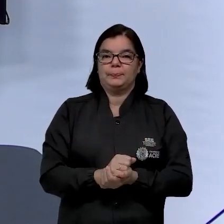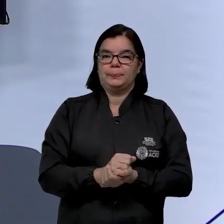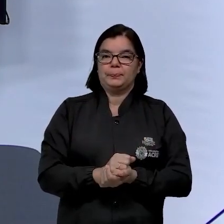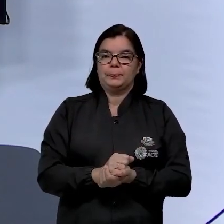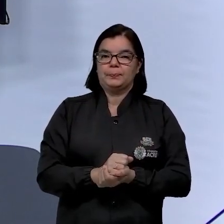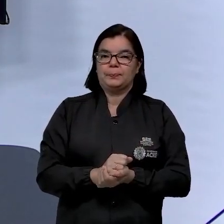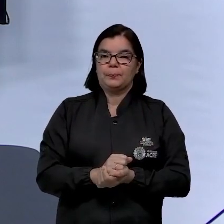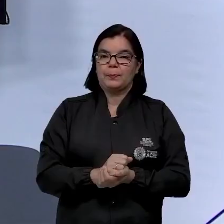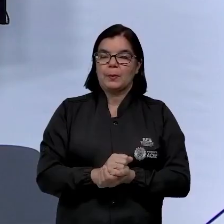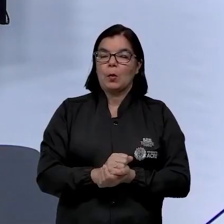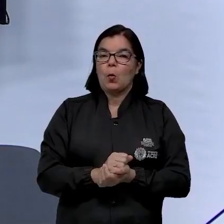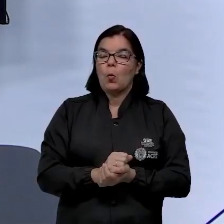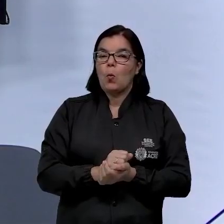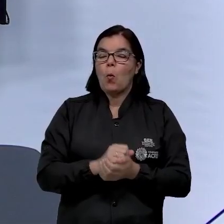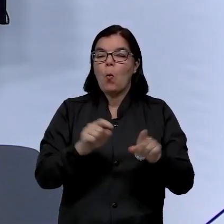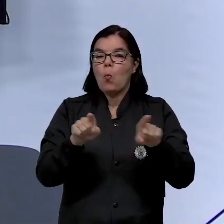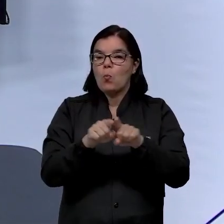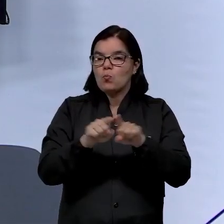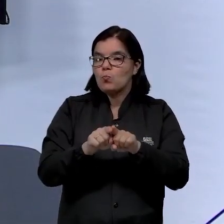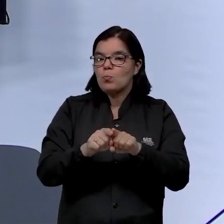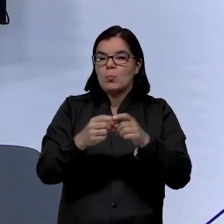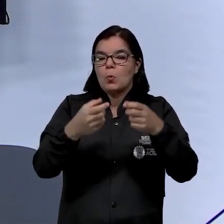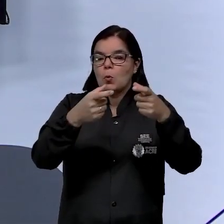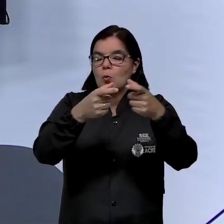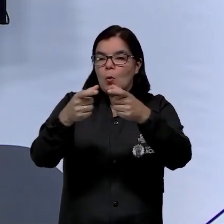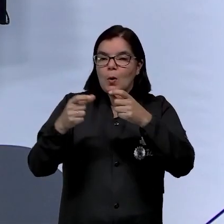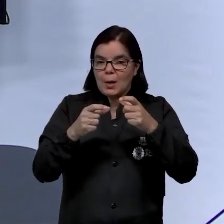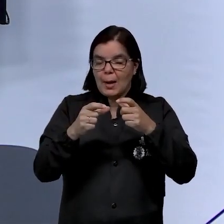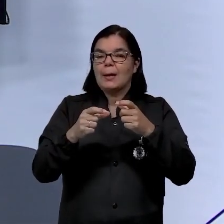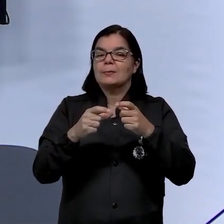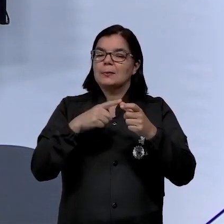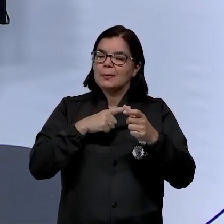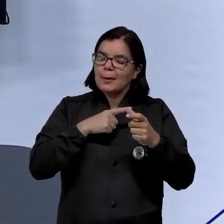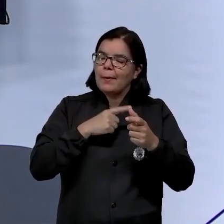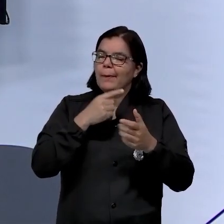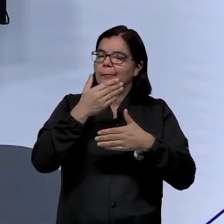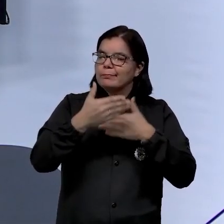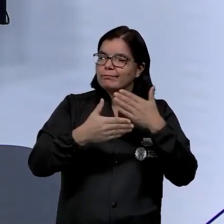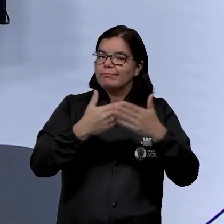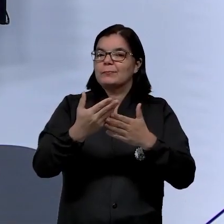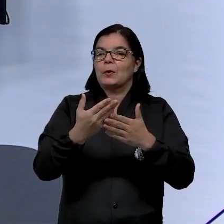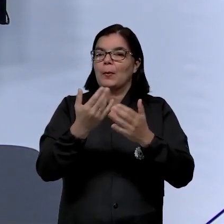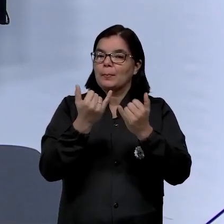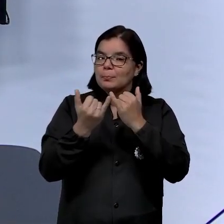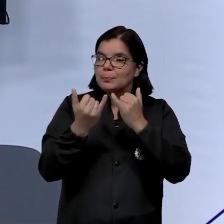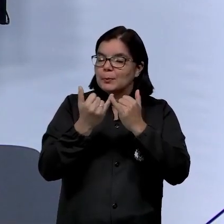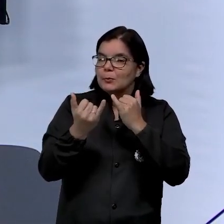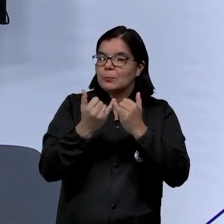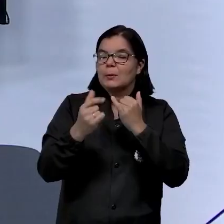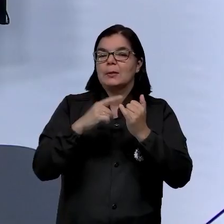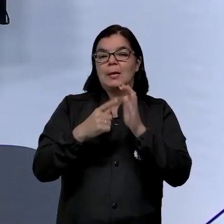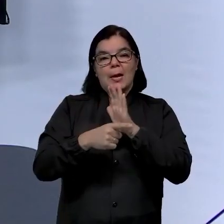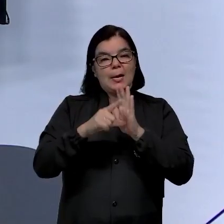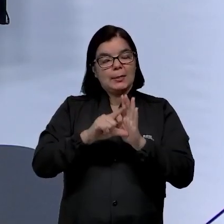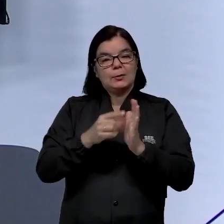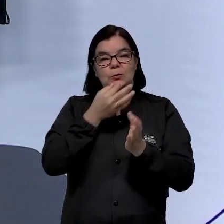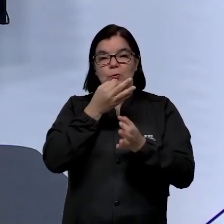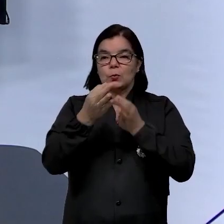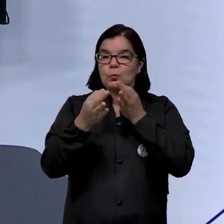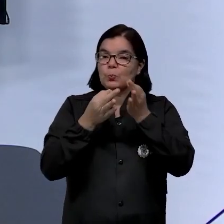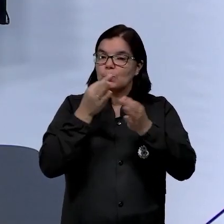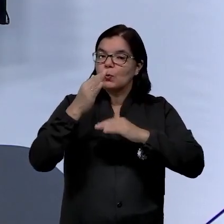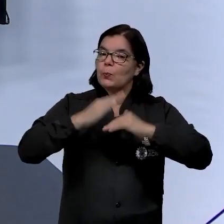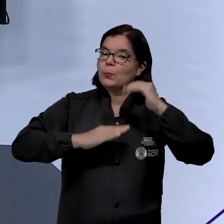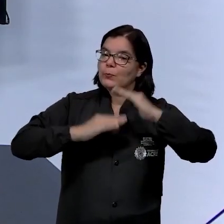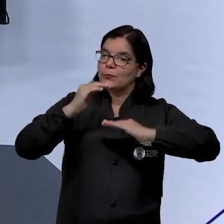uma instalação, então tudo isso tem o mesmo processo, né, bem parecido. Tem um feedback antes, houve profissionais